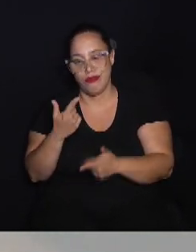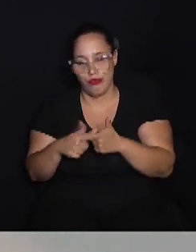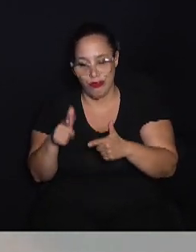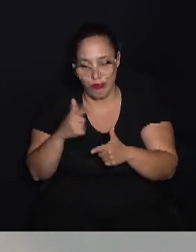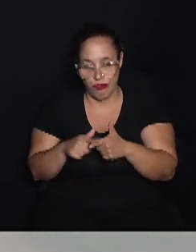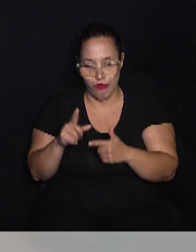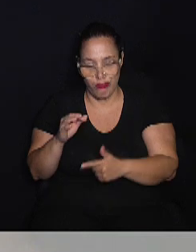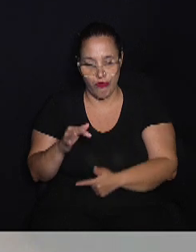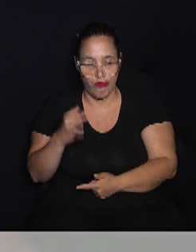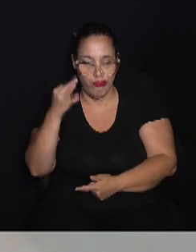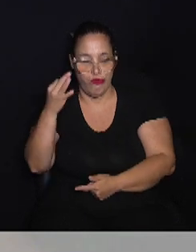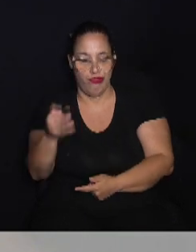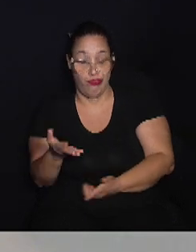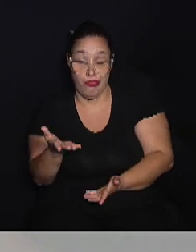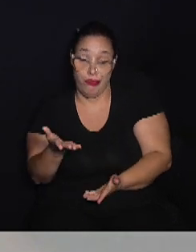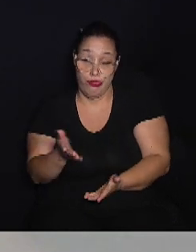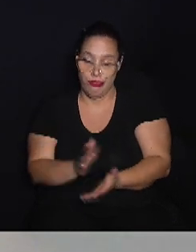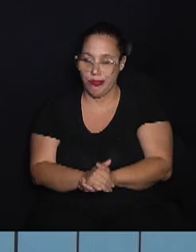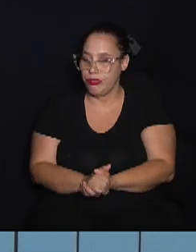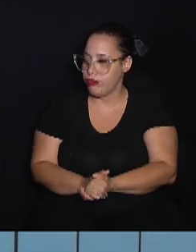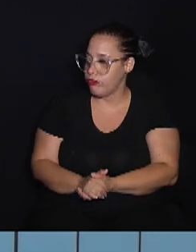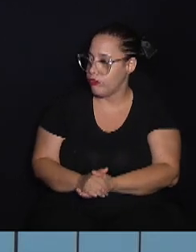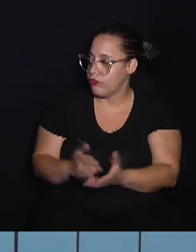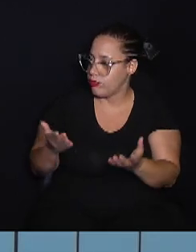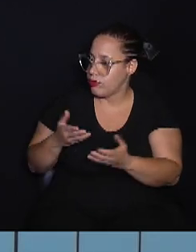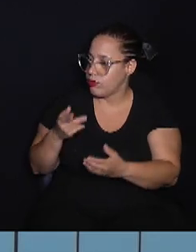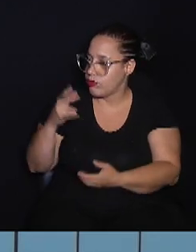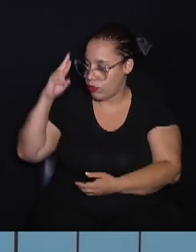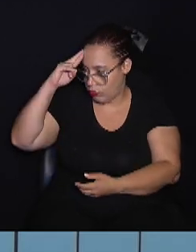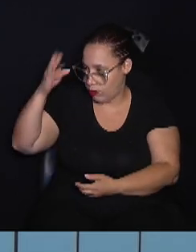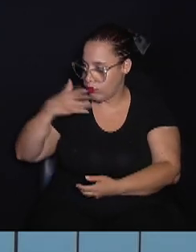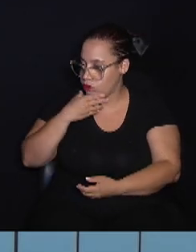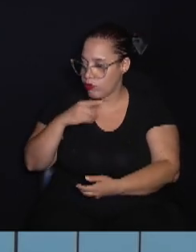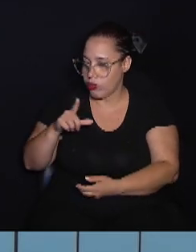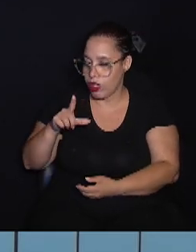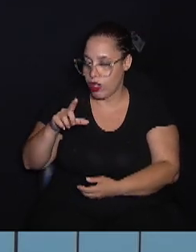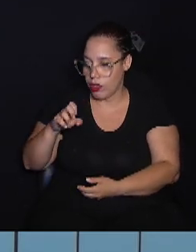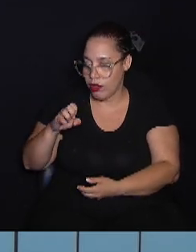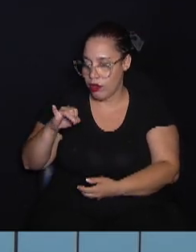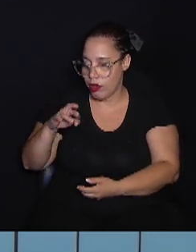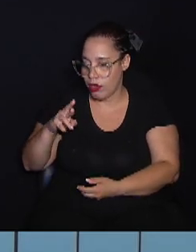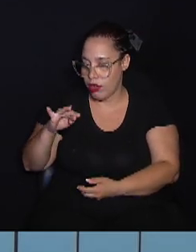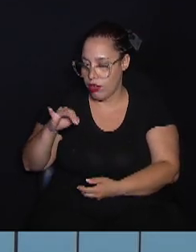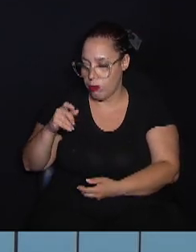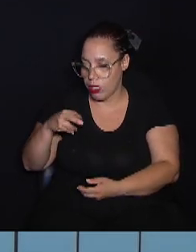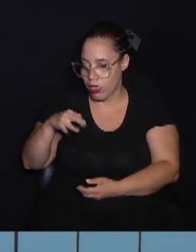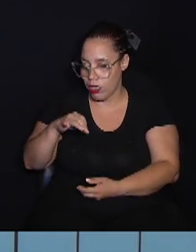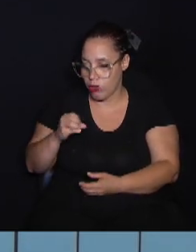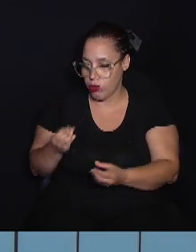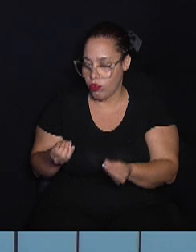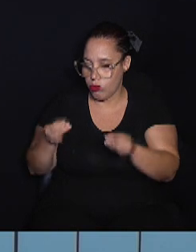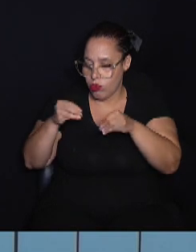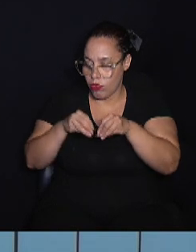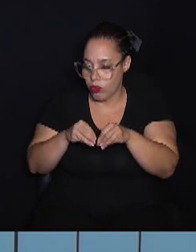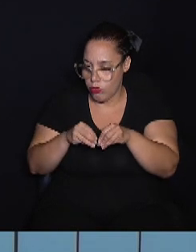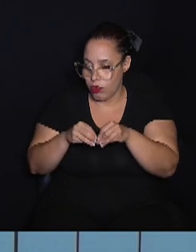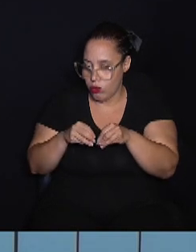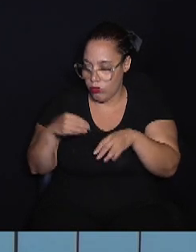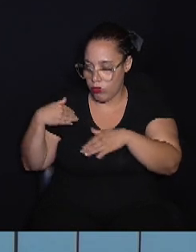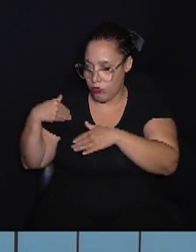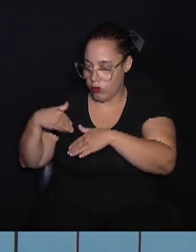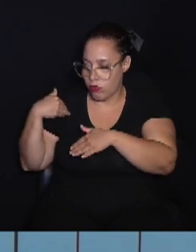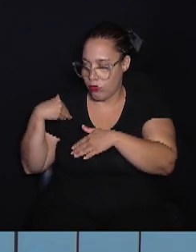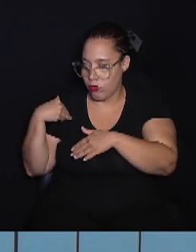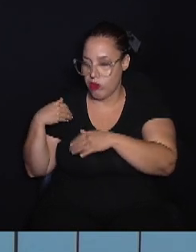secundários a isso no caso o senhor comentou sobre o leite de magnésio né como que ele seria aplicado na região das